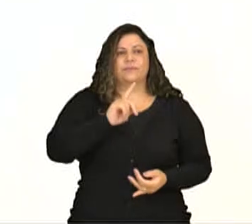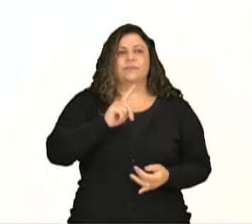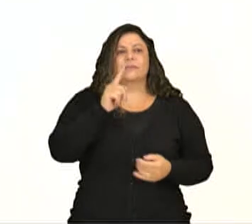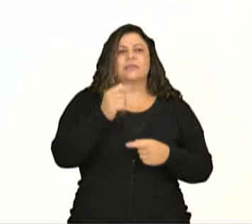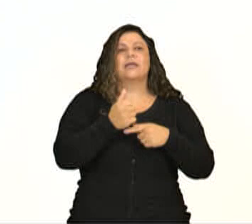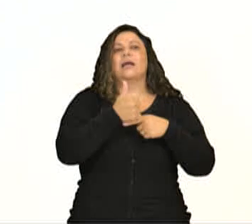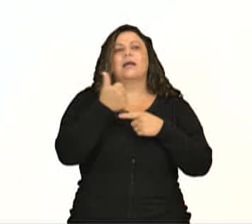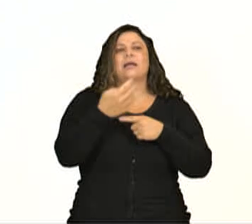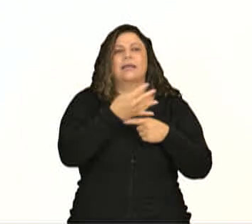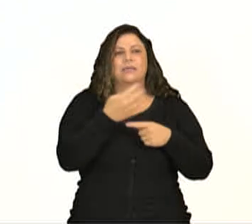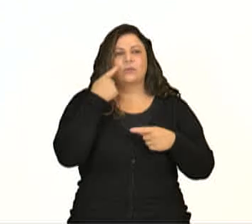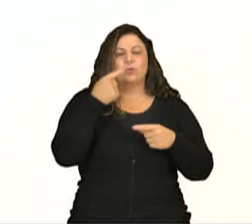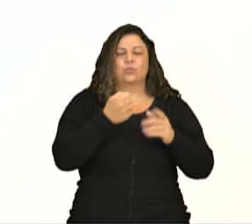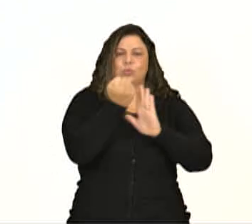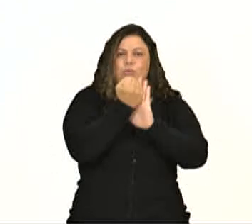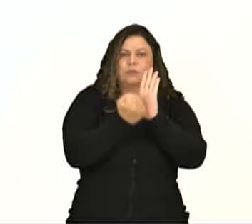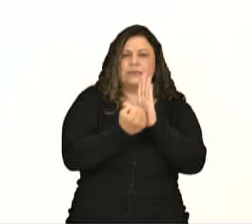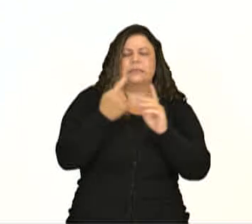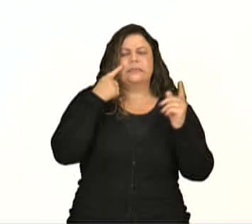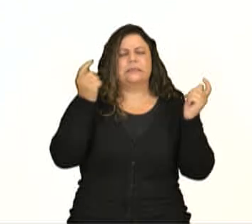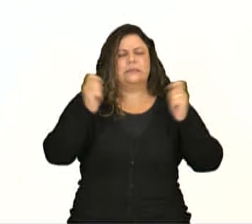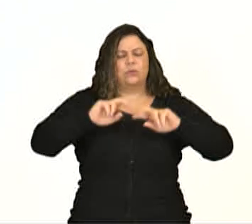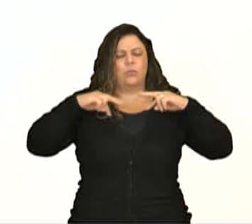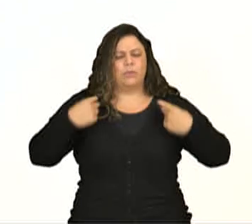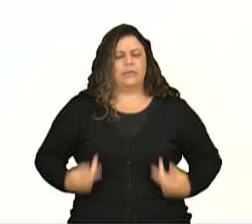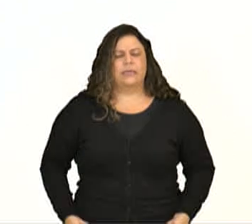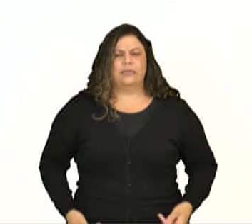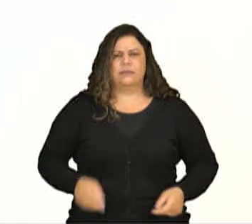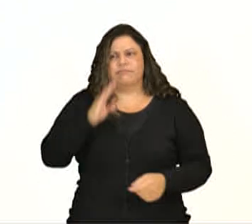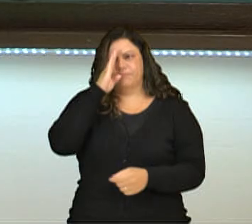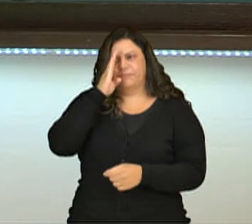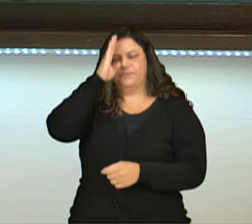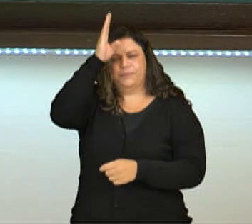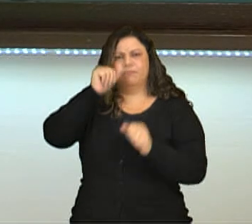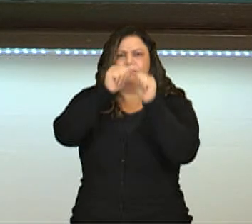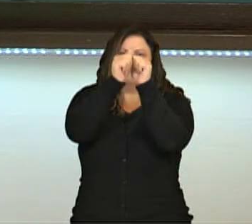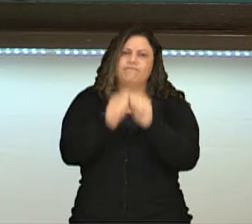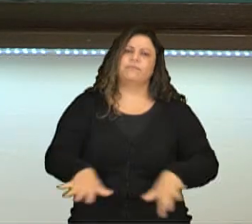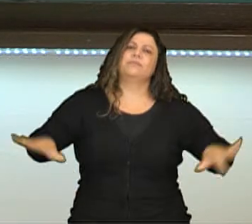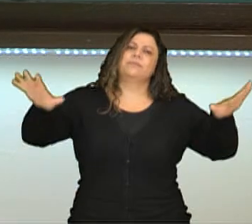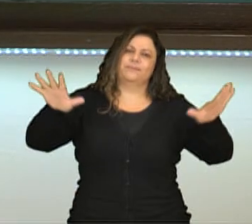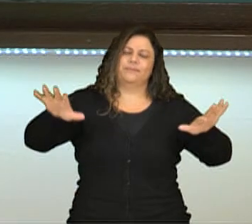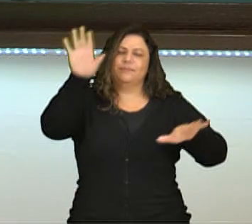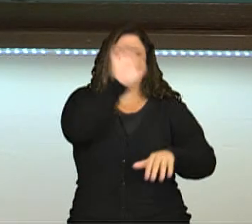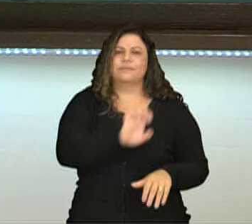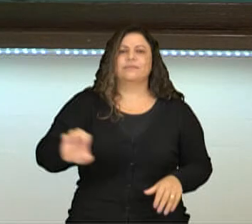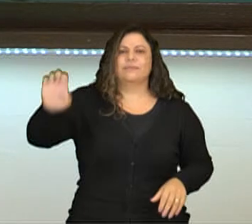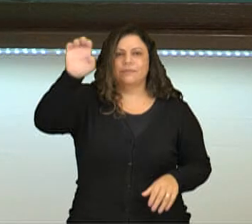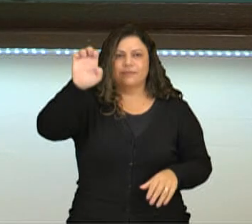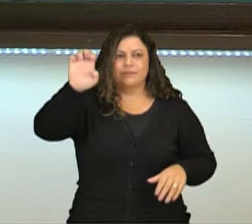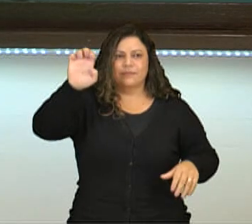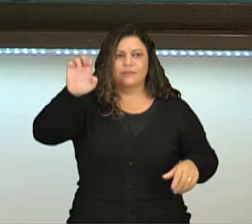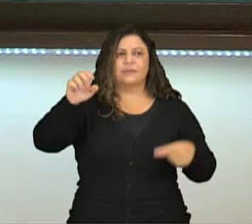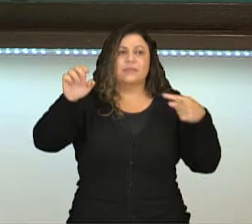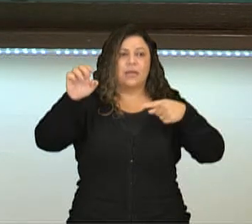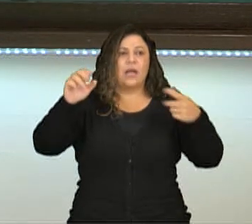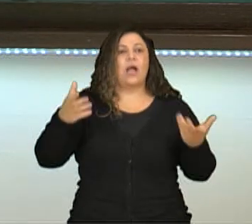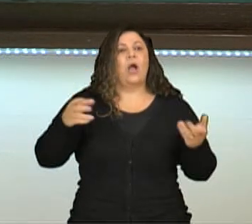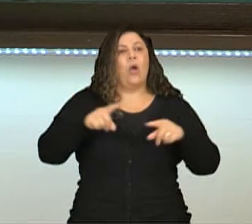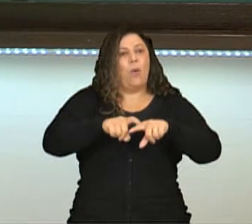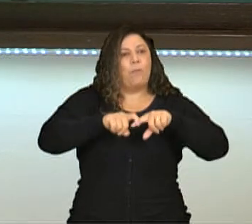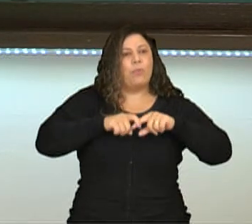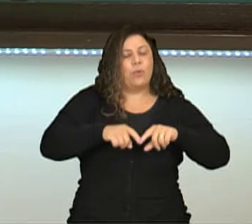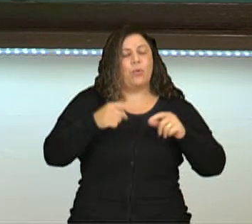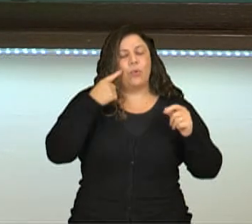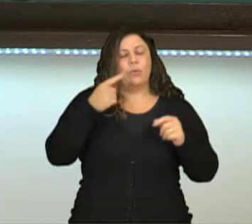a fase do Renascimento em que o humanismo ganha destaque e acaba se espalhando pela Europa. Por isso a gente vai ver